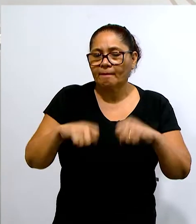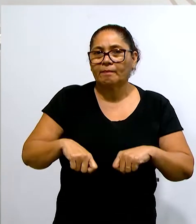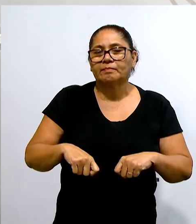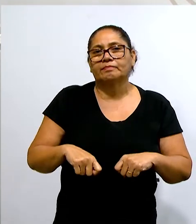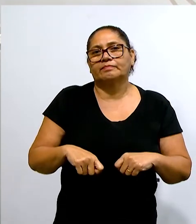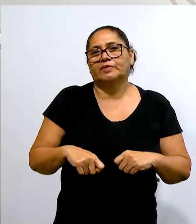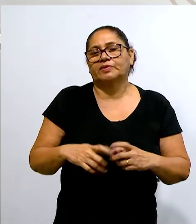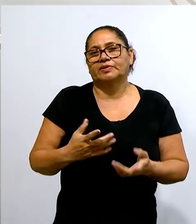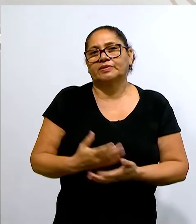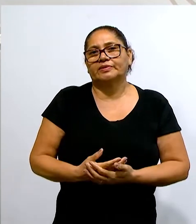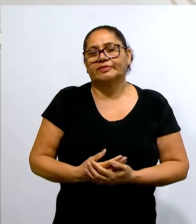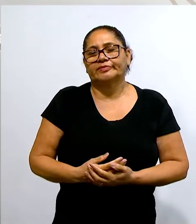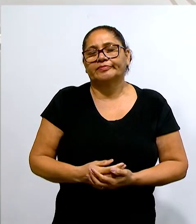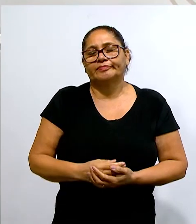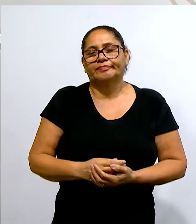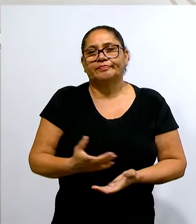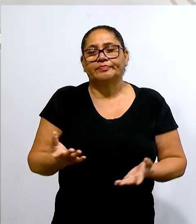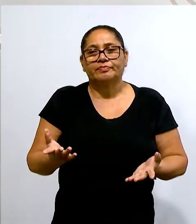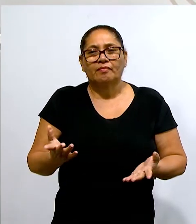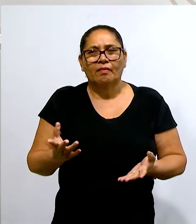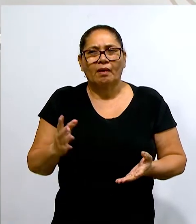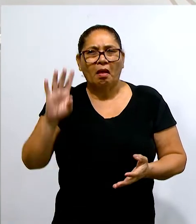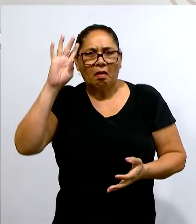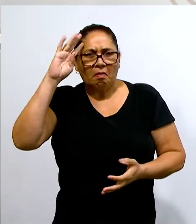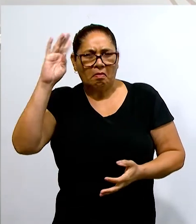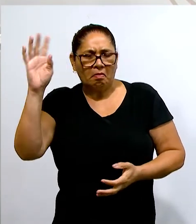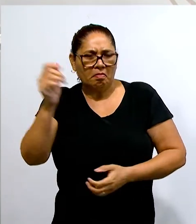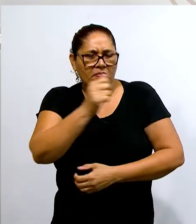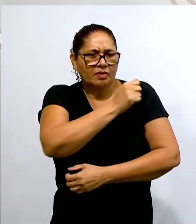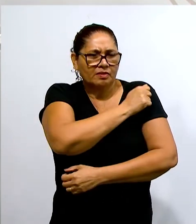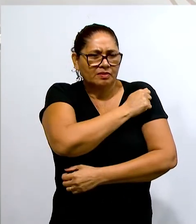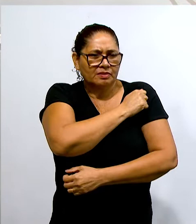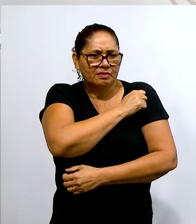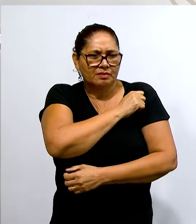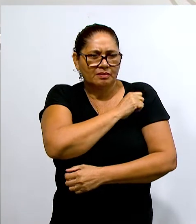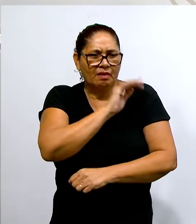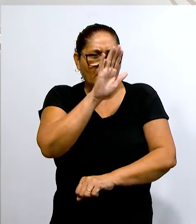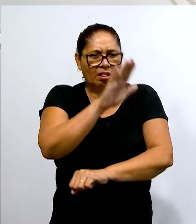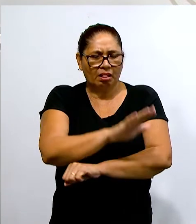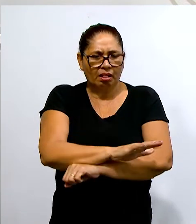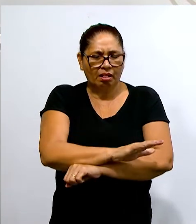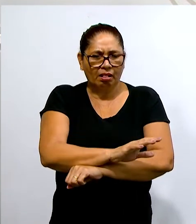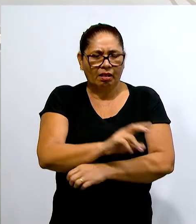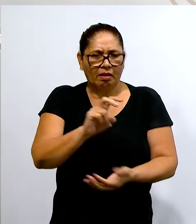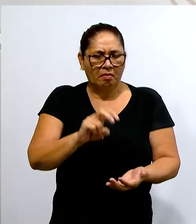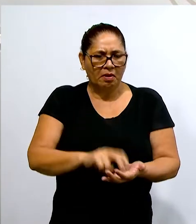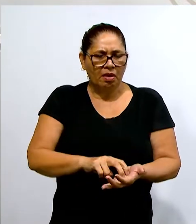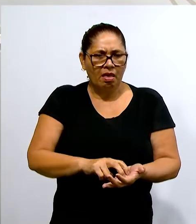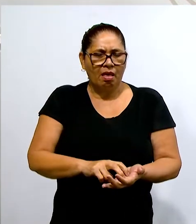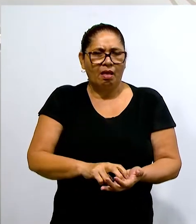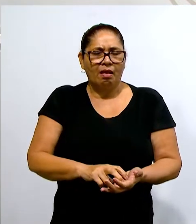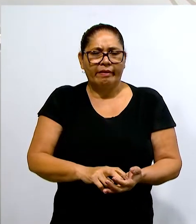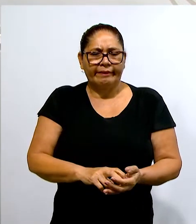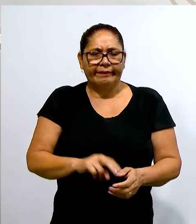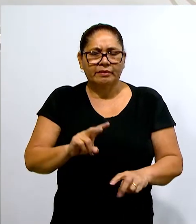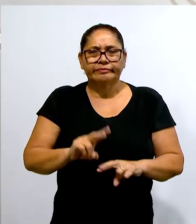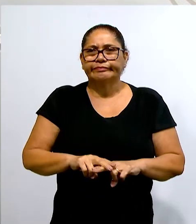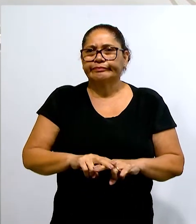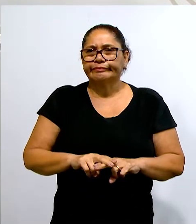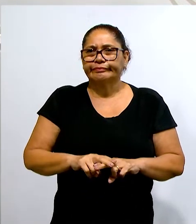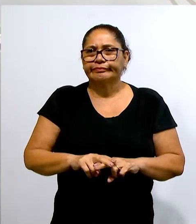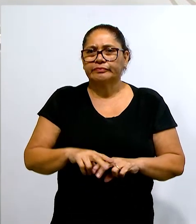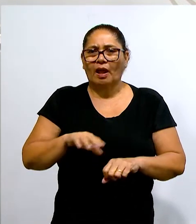interatividade. Imagine um aluno que chega, ele tem que ficar a tarde toda, a manhã inteira, no horário todo sentado, sem interagir com